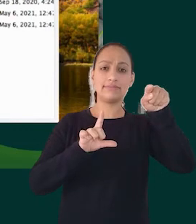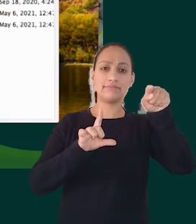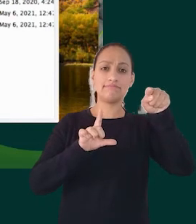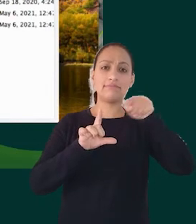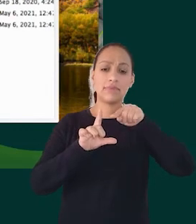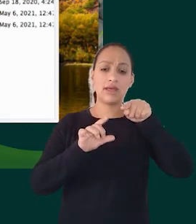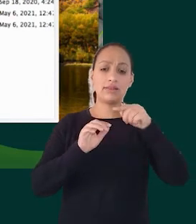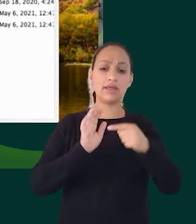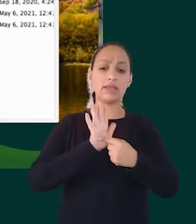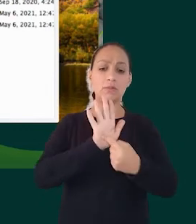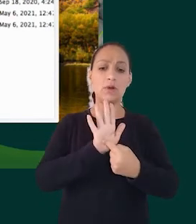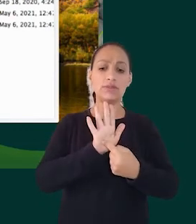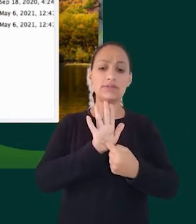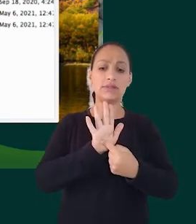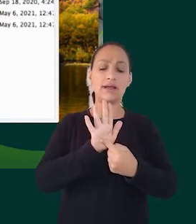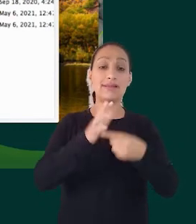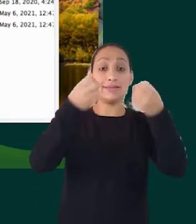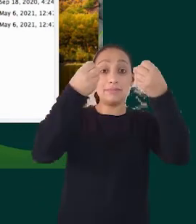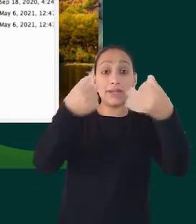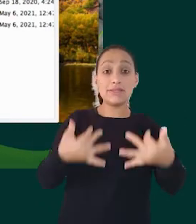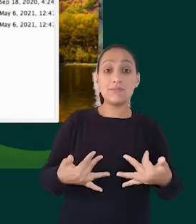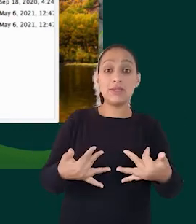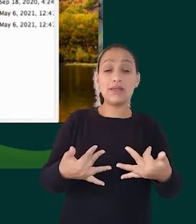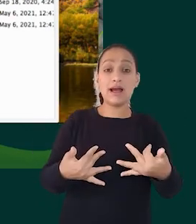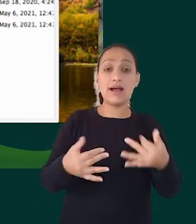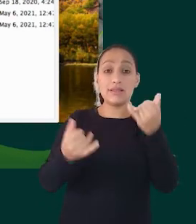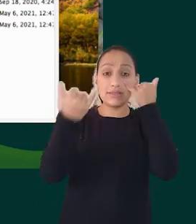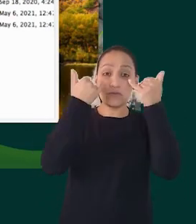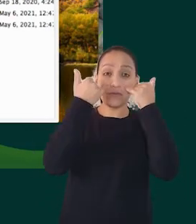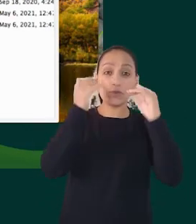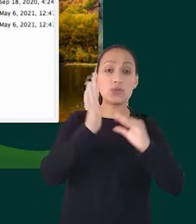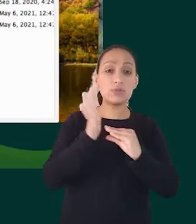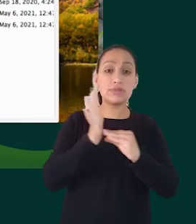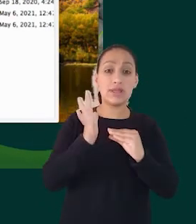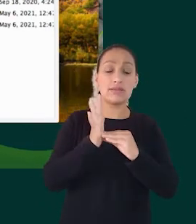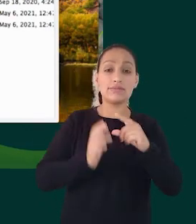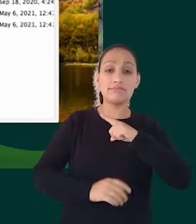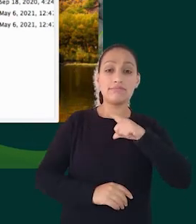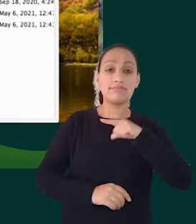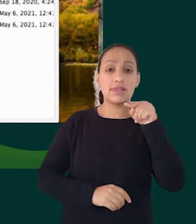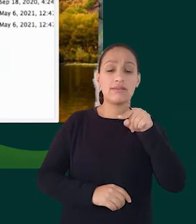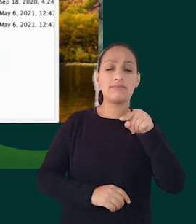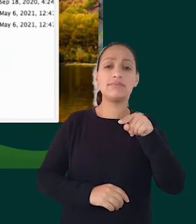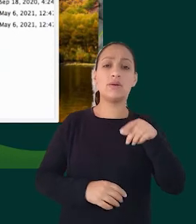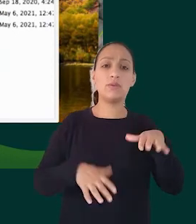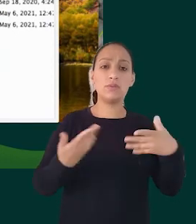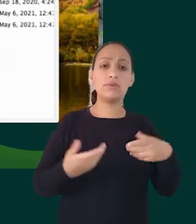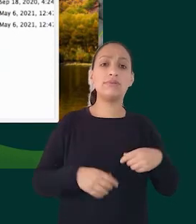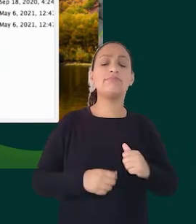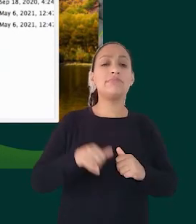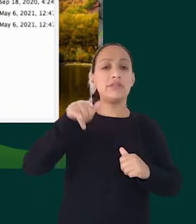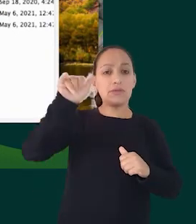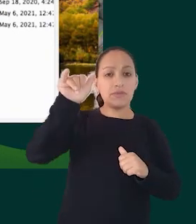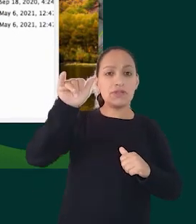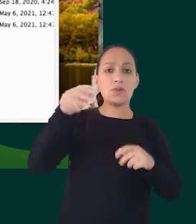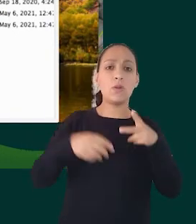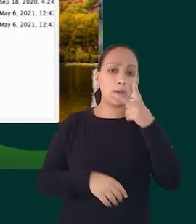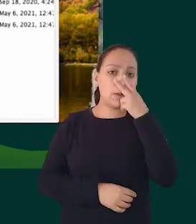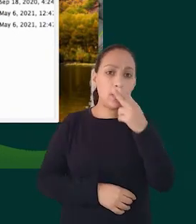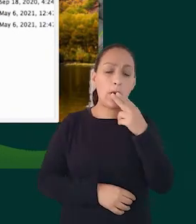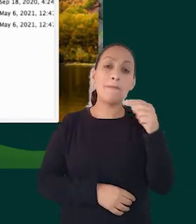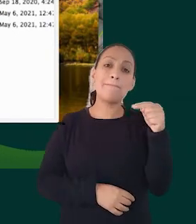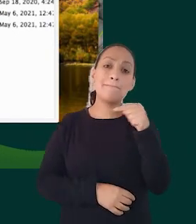tenta refletir, explicar esses dados. Então, ele gerou ali, ó, Y igual a